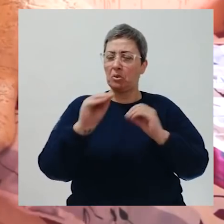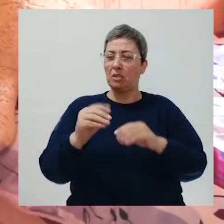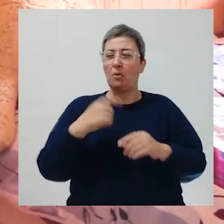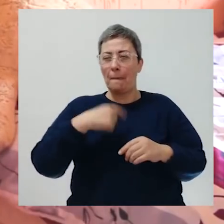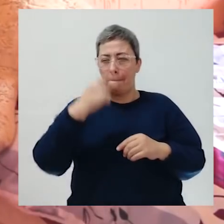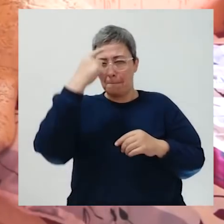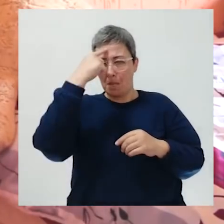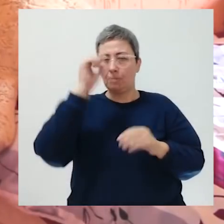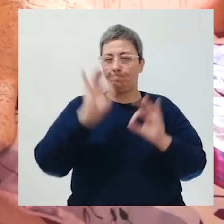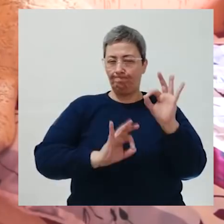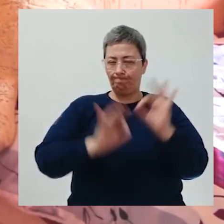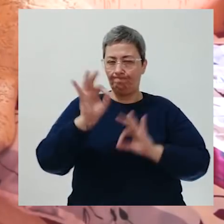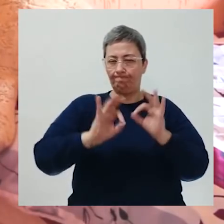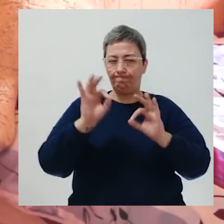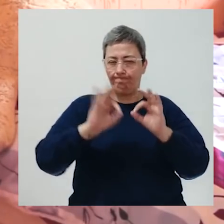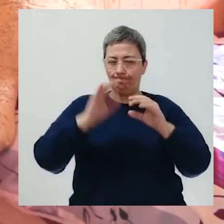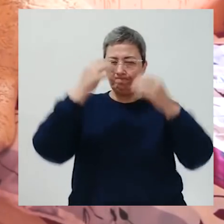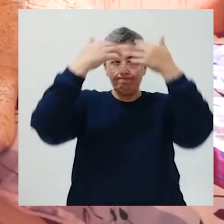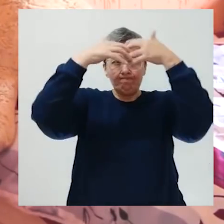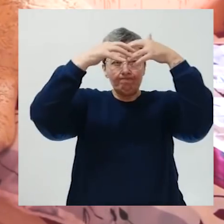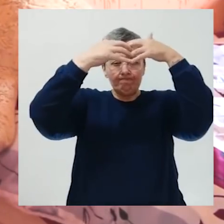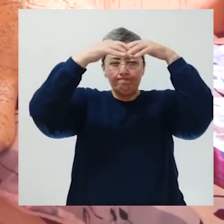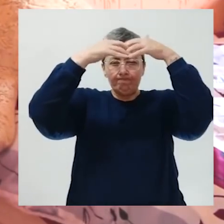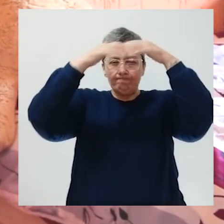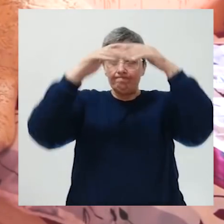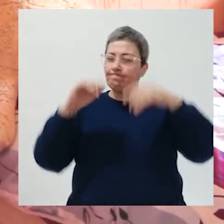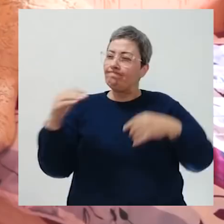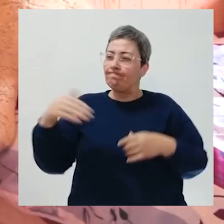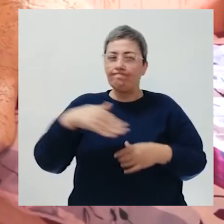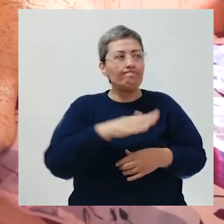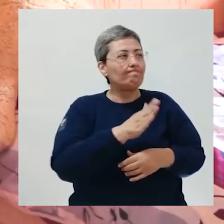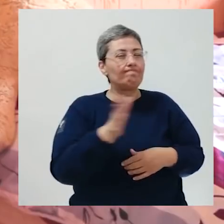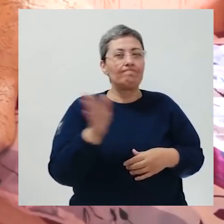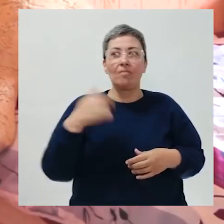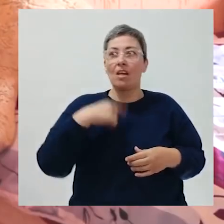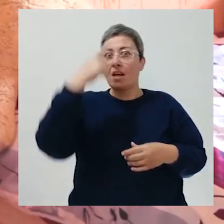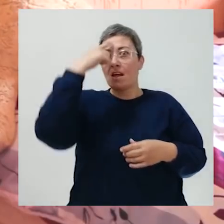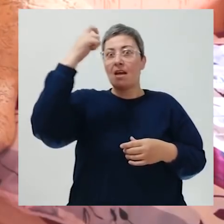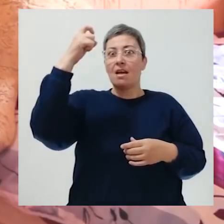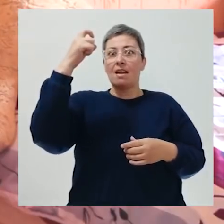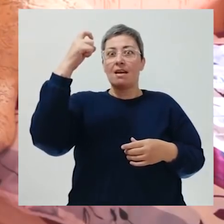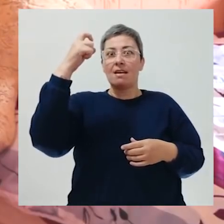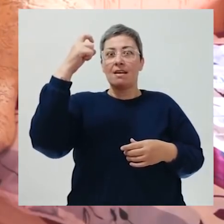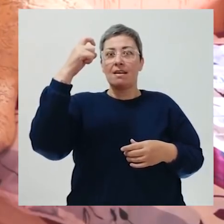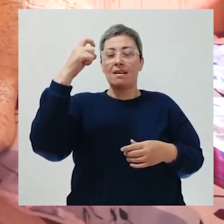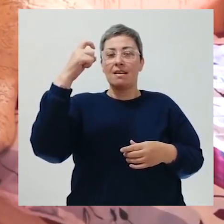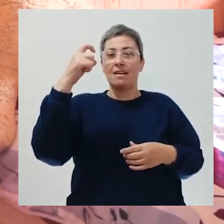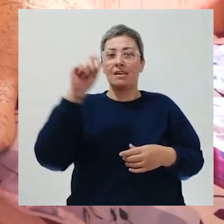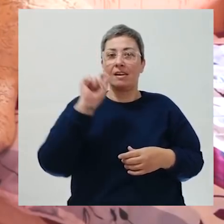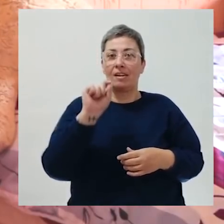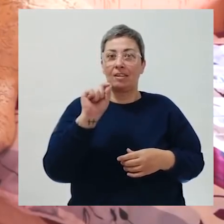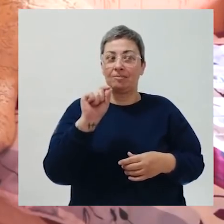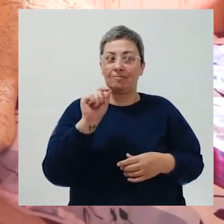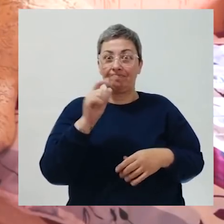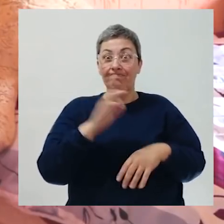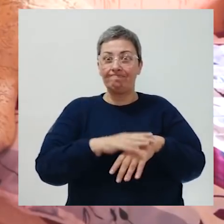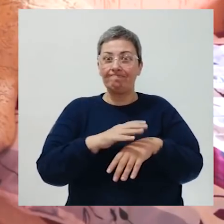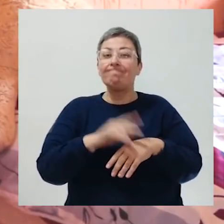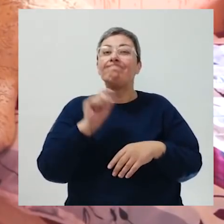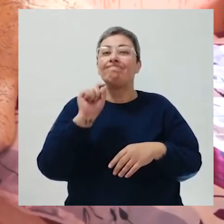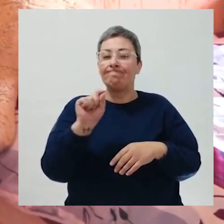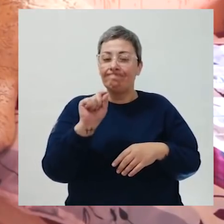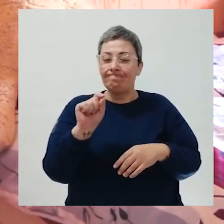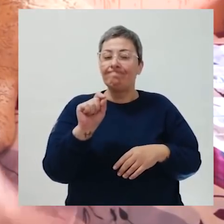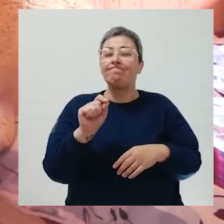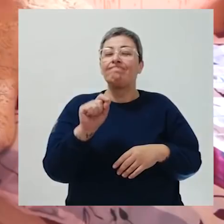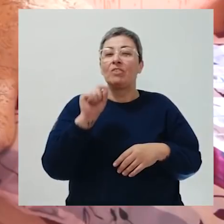vou pensar em alguma coisa pra fazer. E ele ficou pensando, nadando pra lá e pra cá, pensando, tive uma ideia. E sabe qual foi a